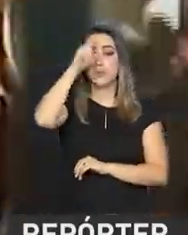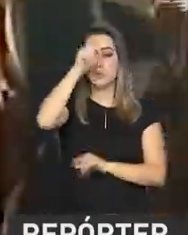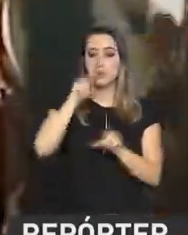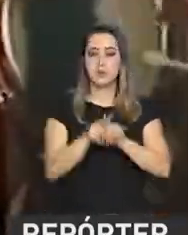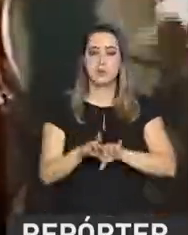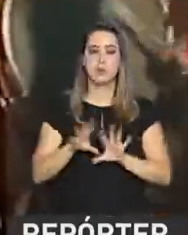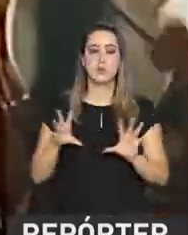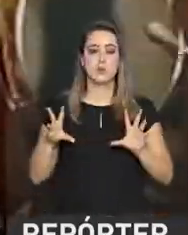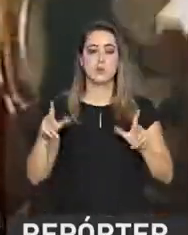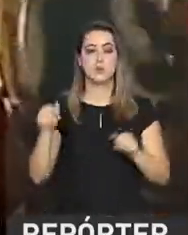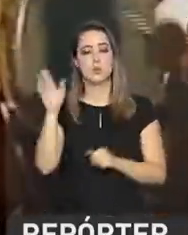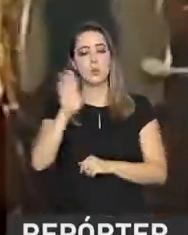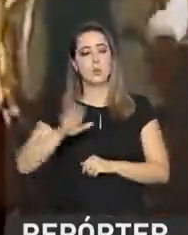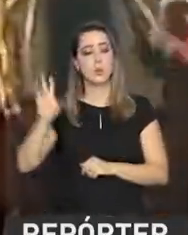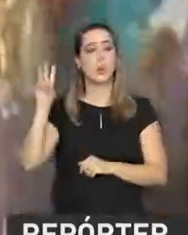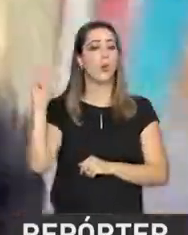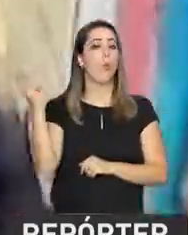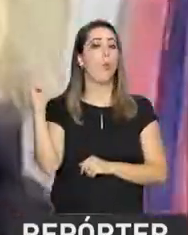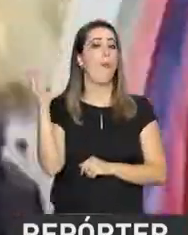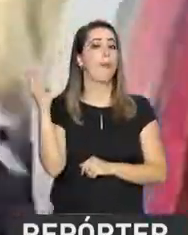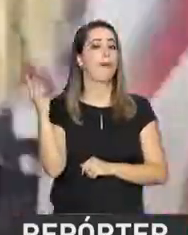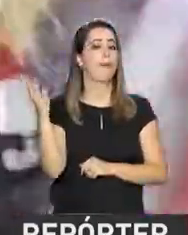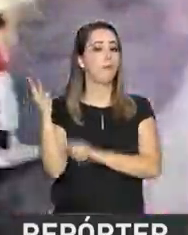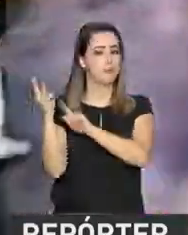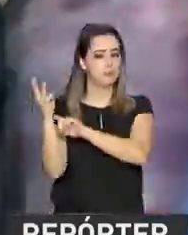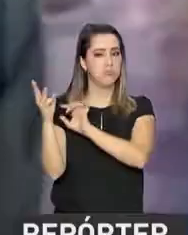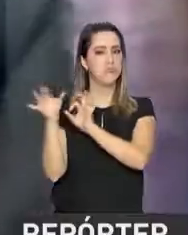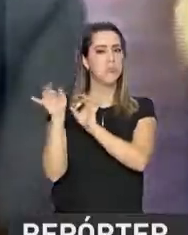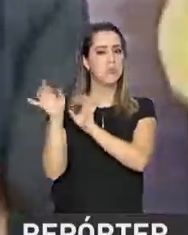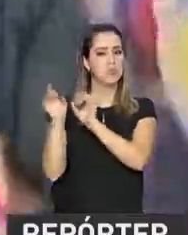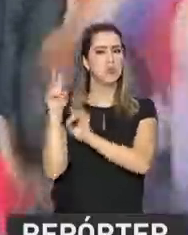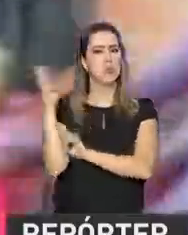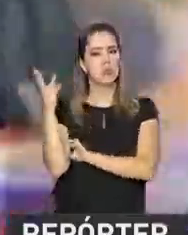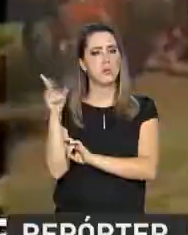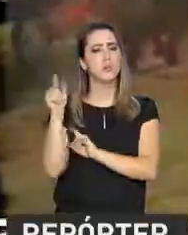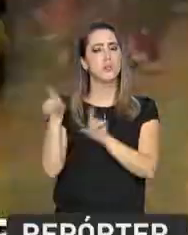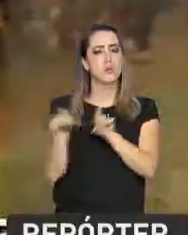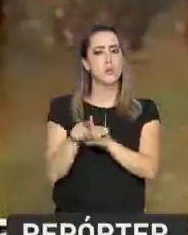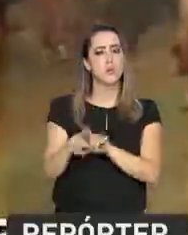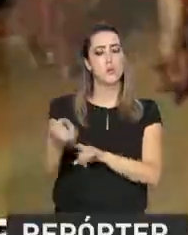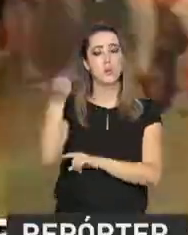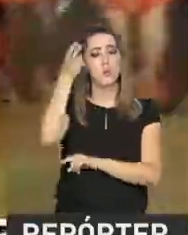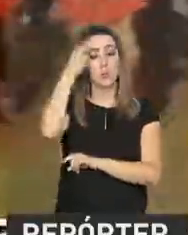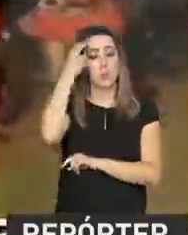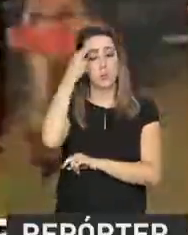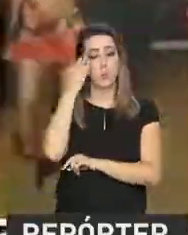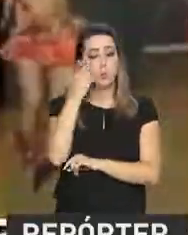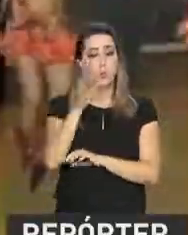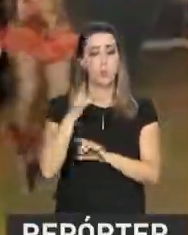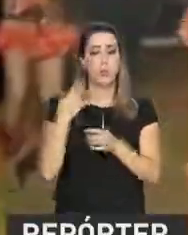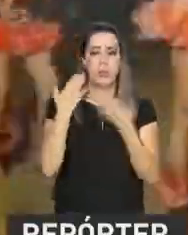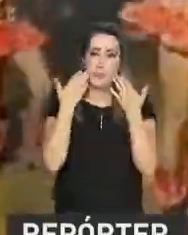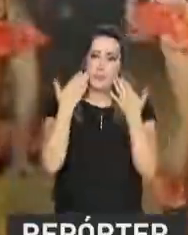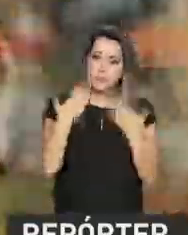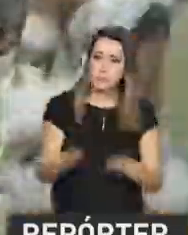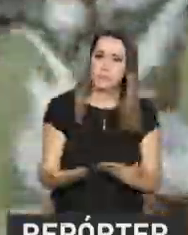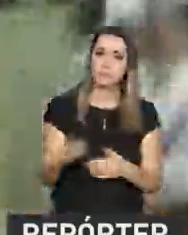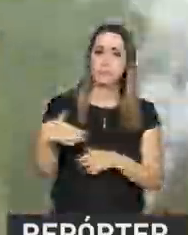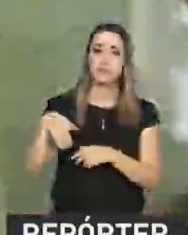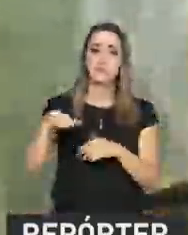em todo o estado do Maranhão, é também um complexo ritualístico que envolve formas de expressão